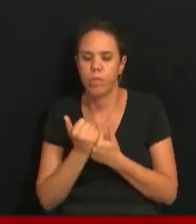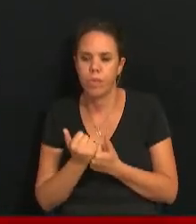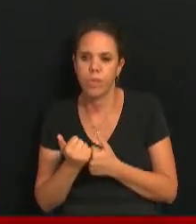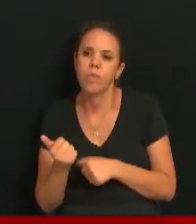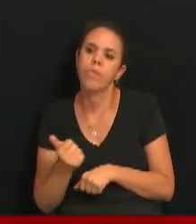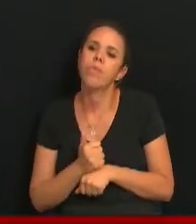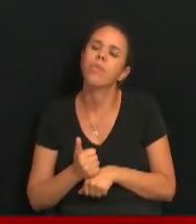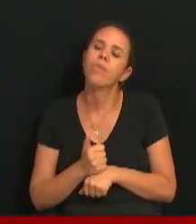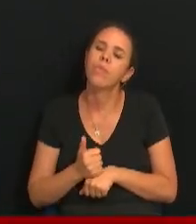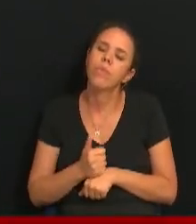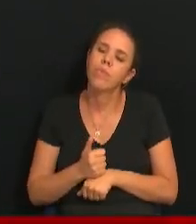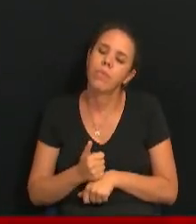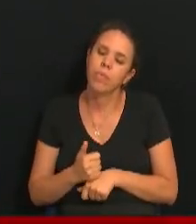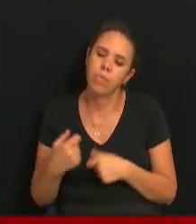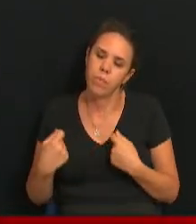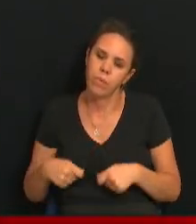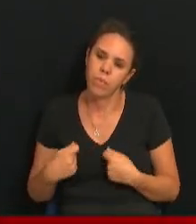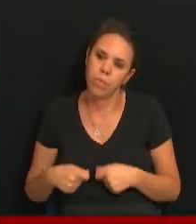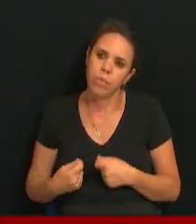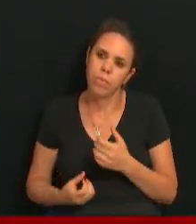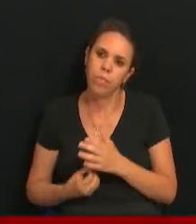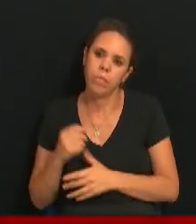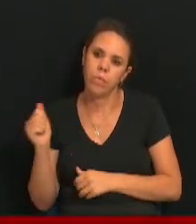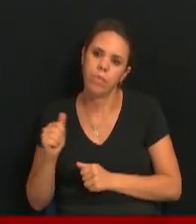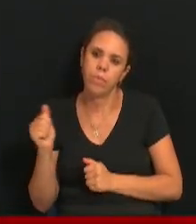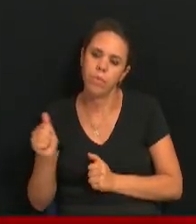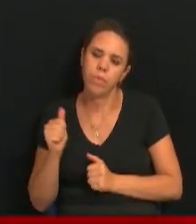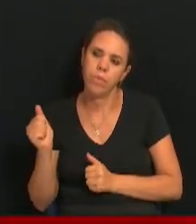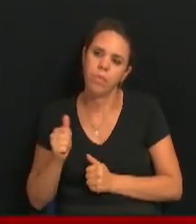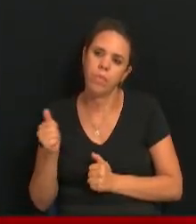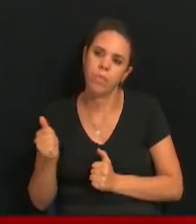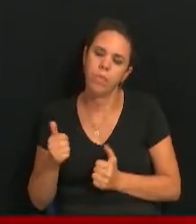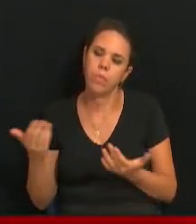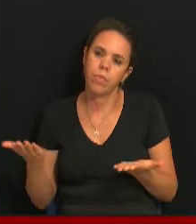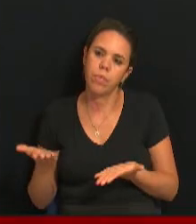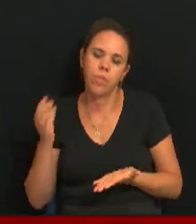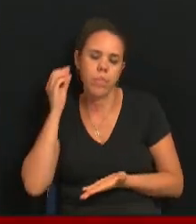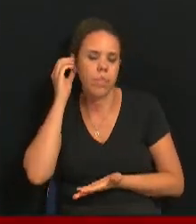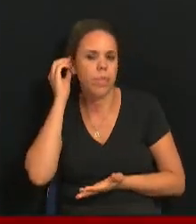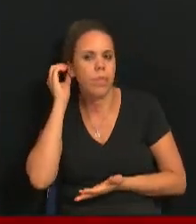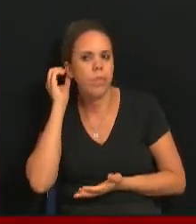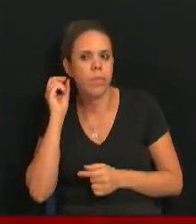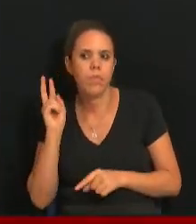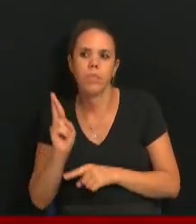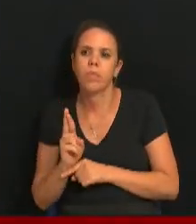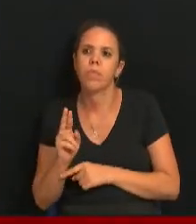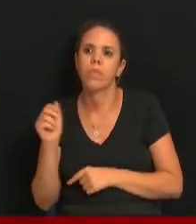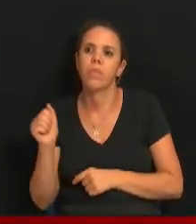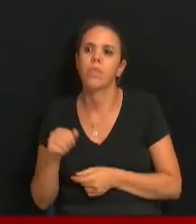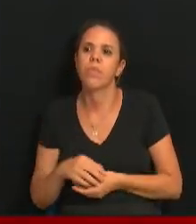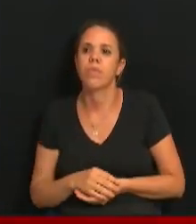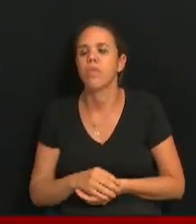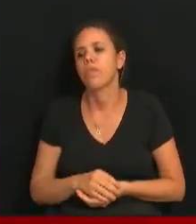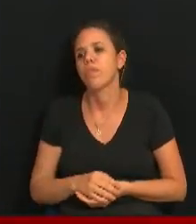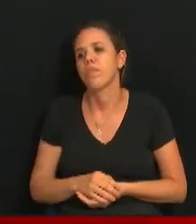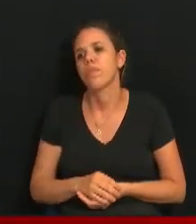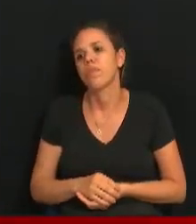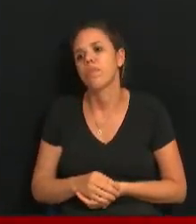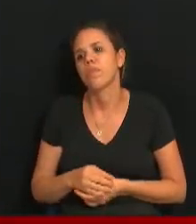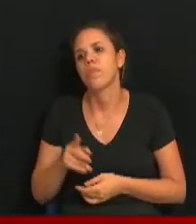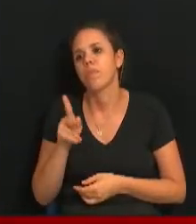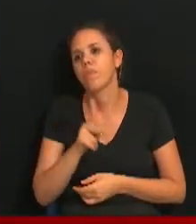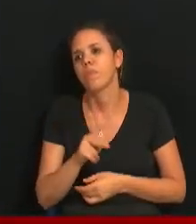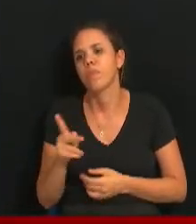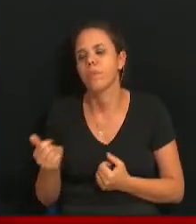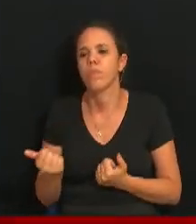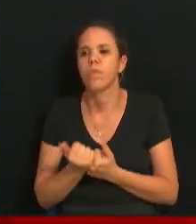viu como necessário criar uma associação. Então, hoje aqui eu represento uma associação, que é a Associação dos Professores Adjuntos